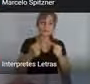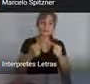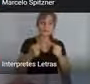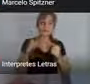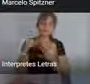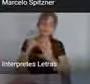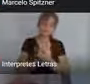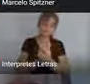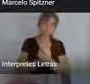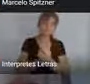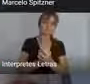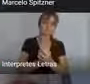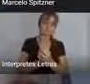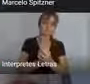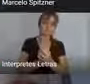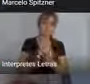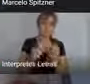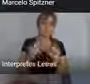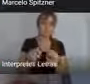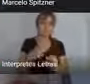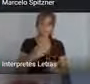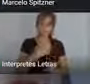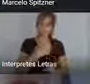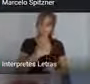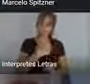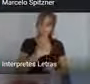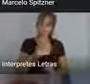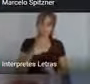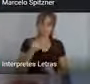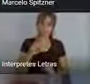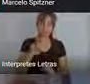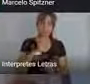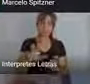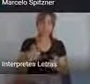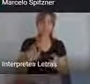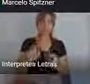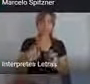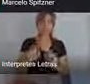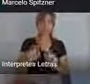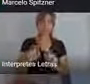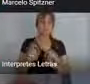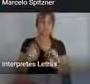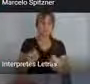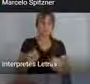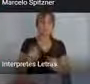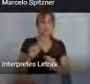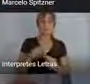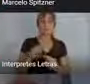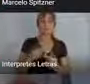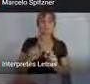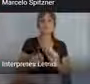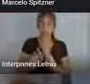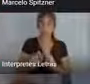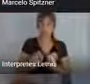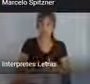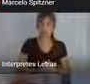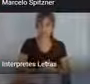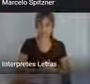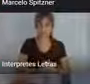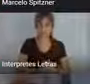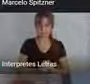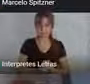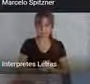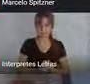que podem impactar nessas comunidades? Sim, podemos. Mas o que de melhor nós podemos fazer é